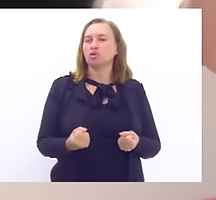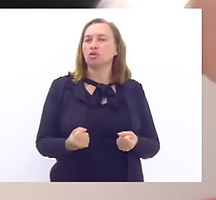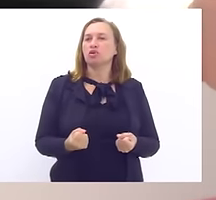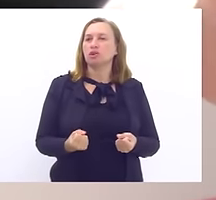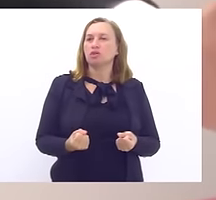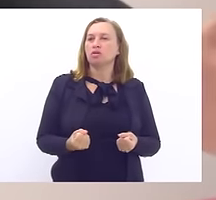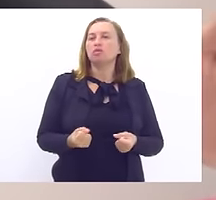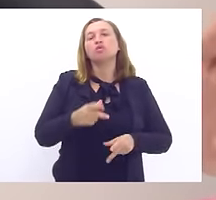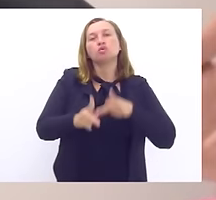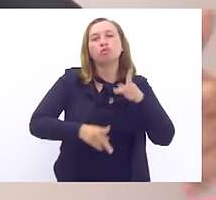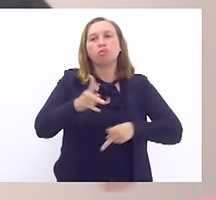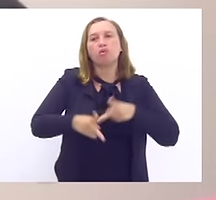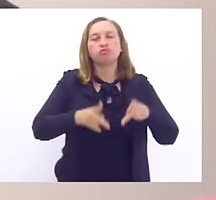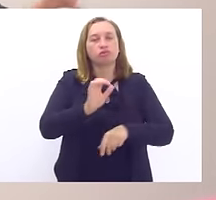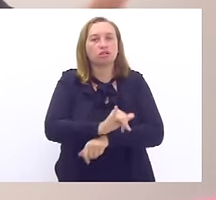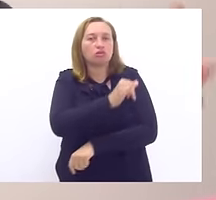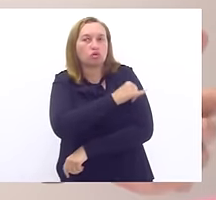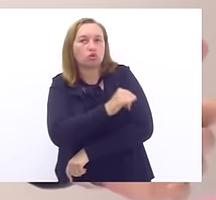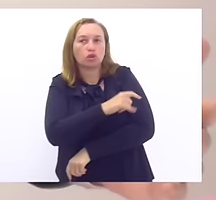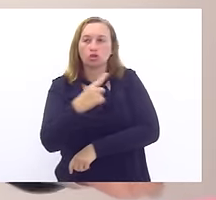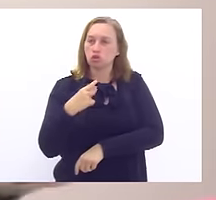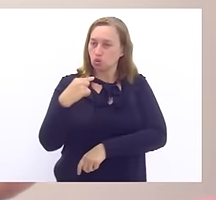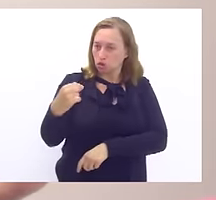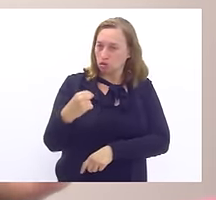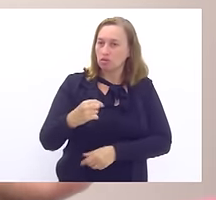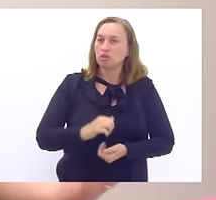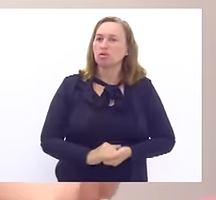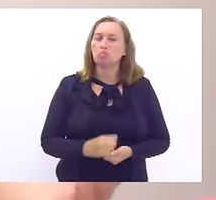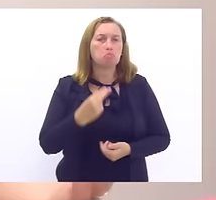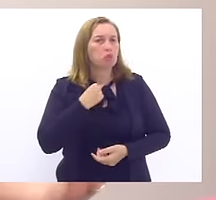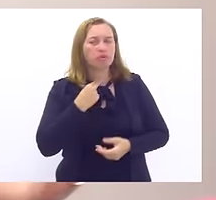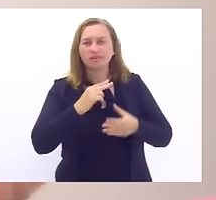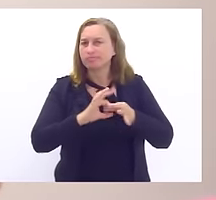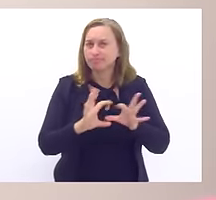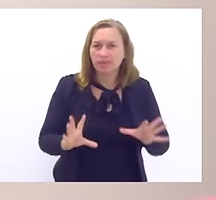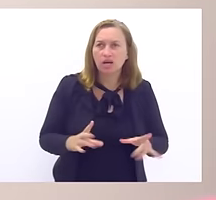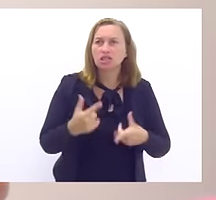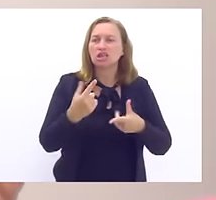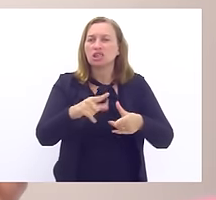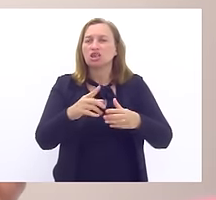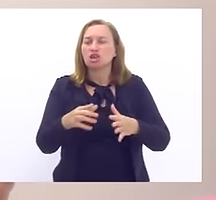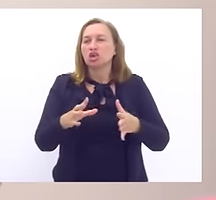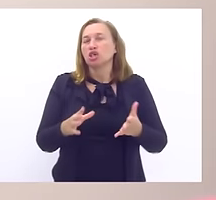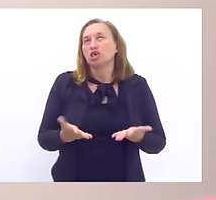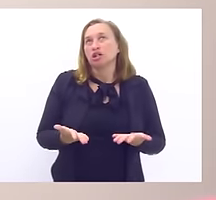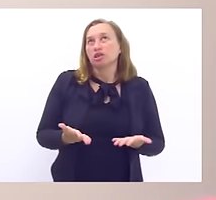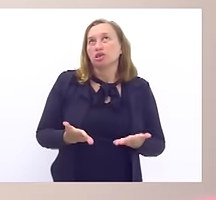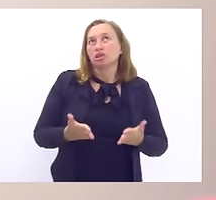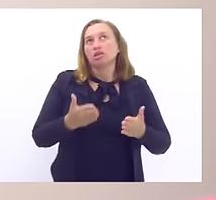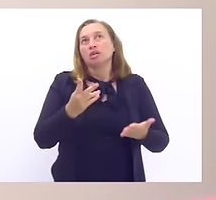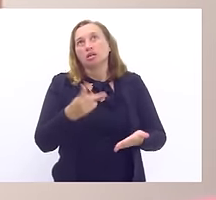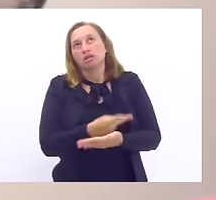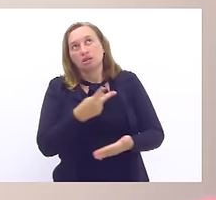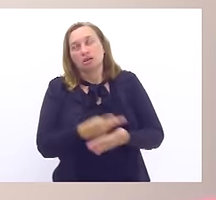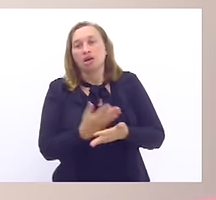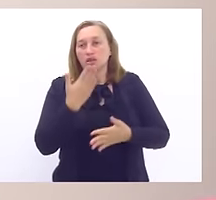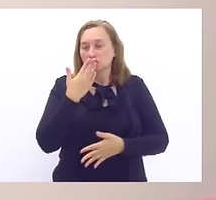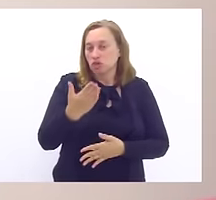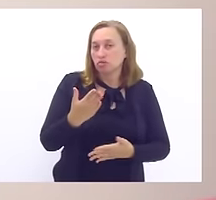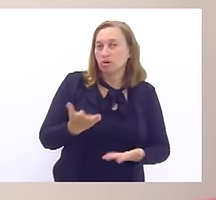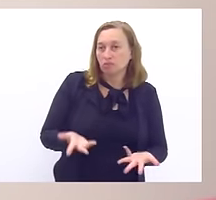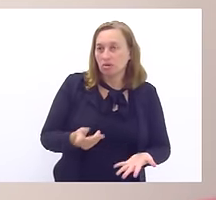da população do Rio de Janeiro fomos eleitos para isso e não podemos permitir que esse tipo de covardia aconteça ah